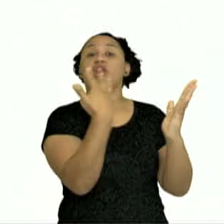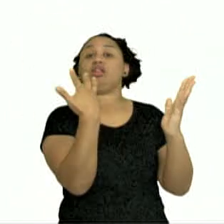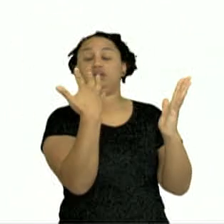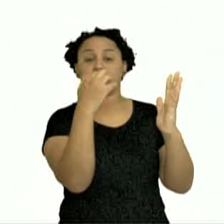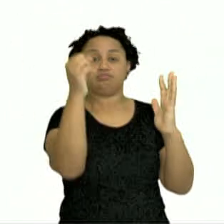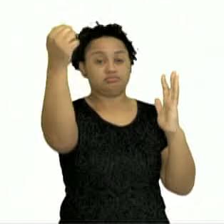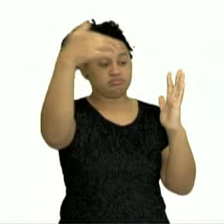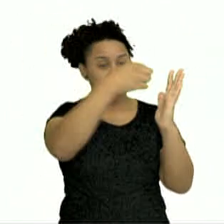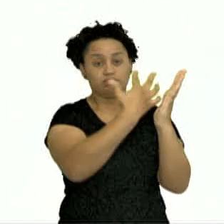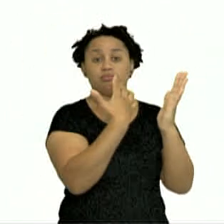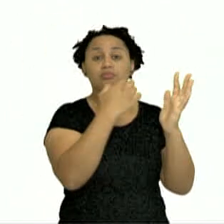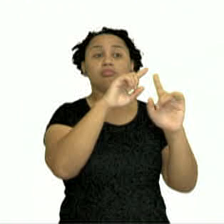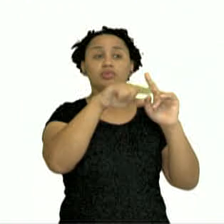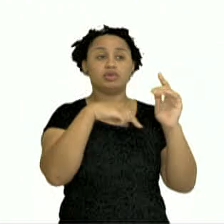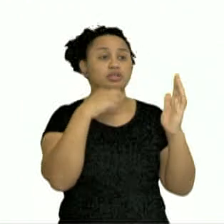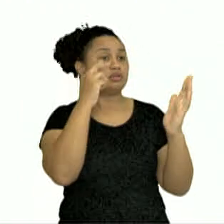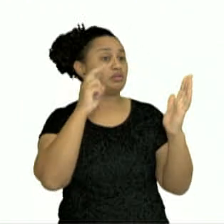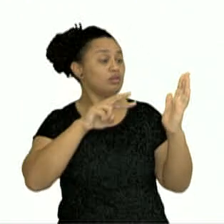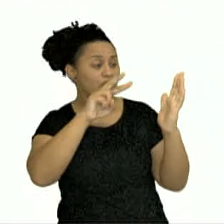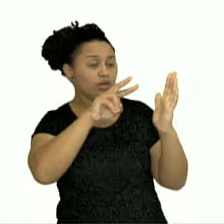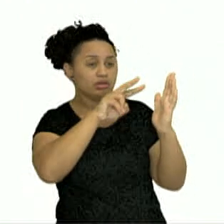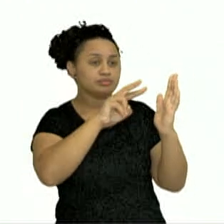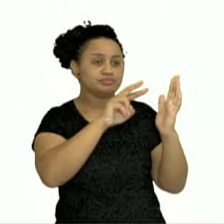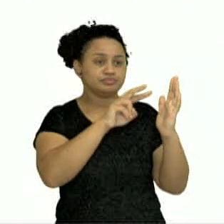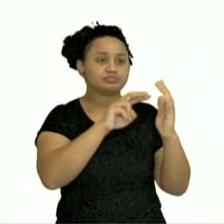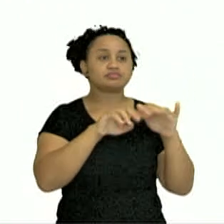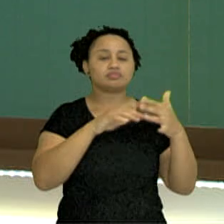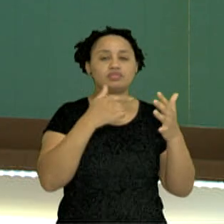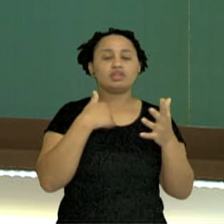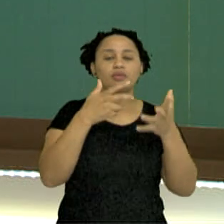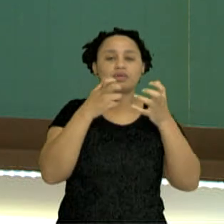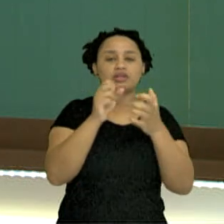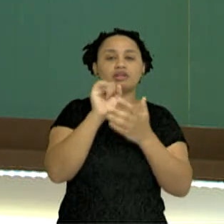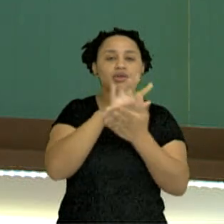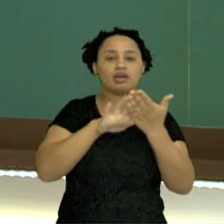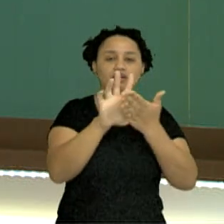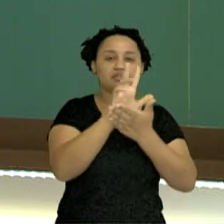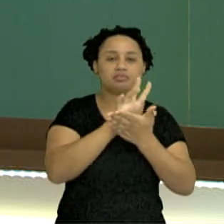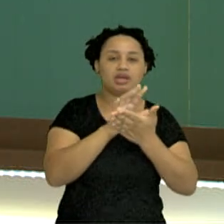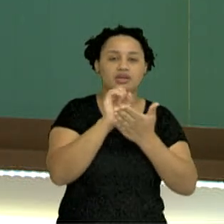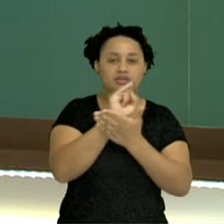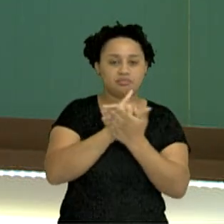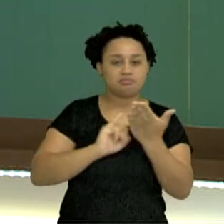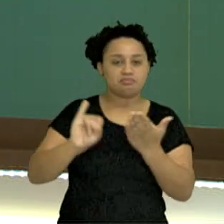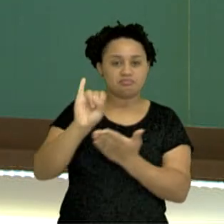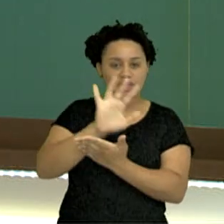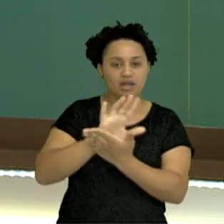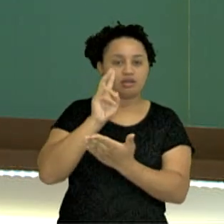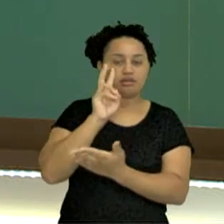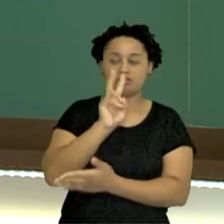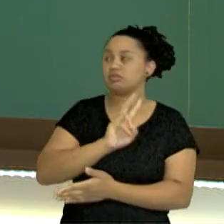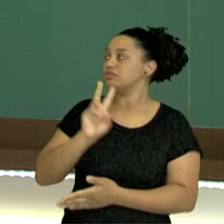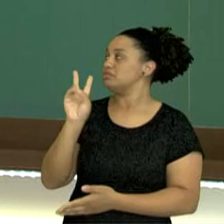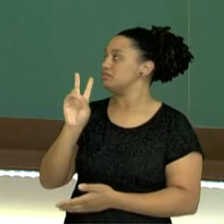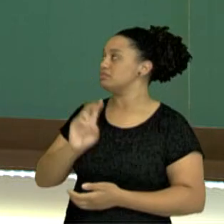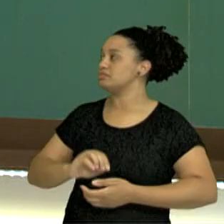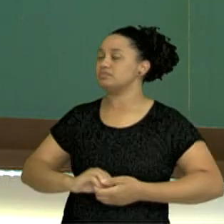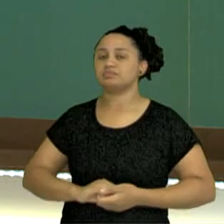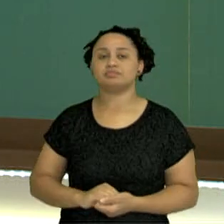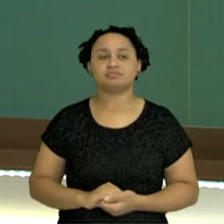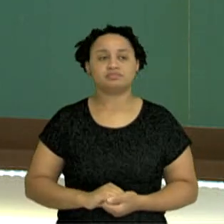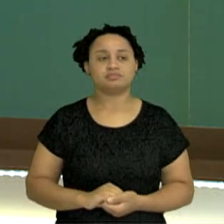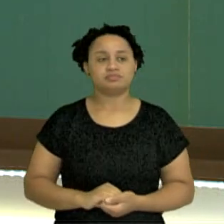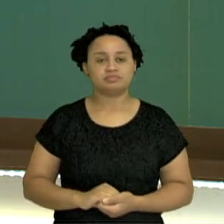está falando justamente disso aqui, ó. Áreas de cor branca têm uma reflexão muito maior da